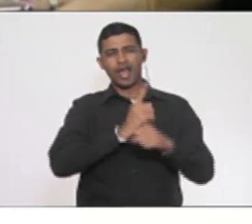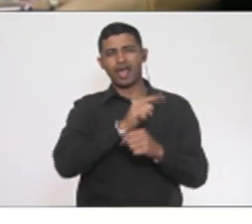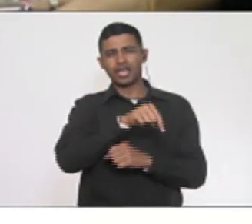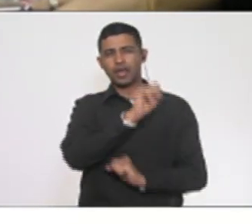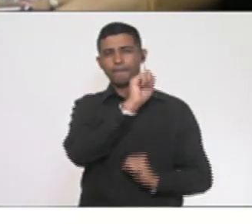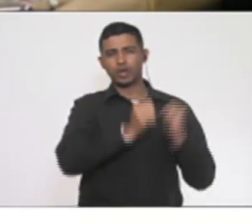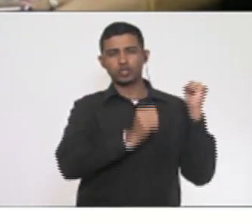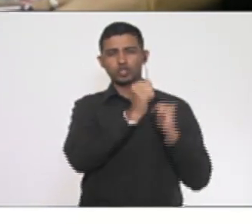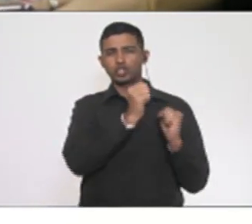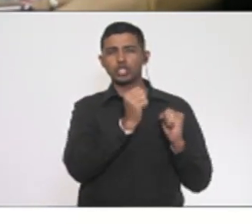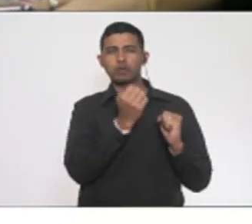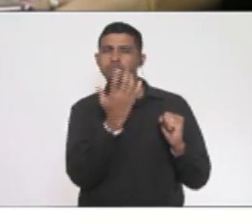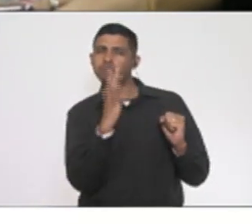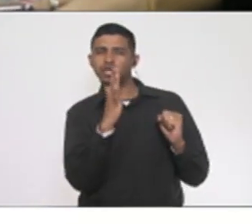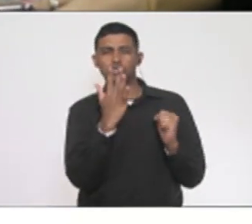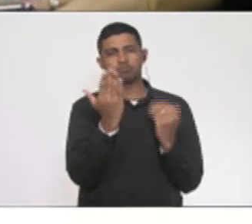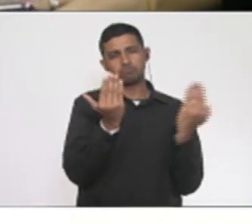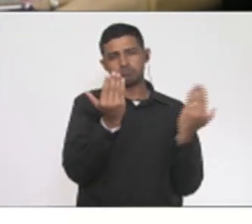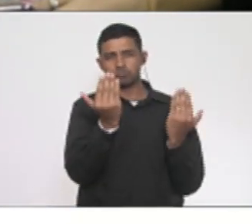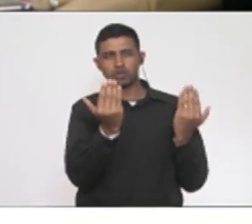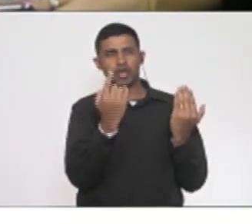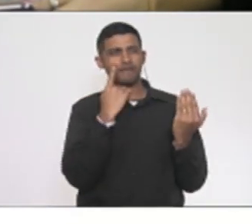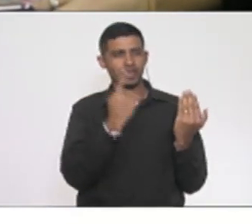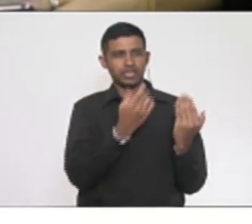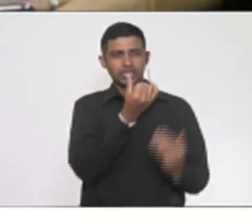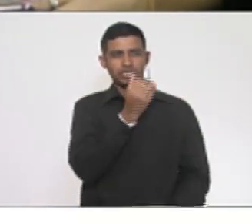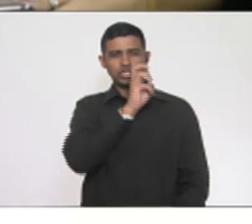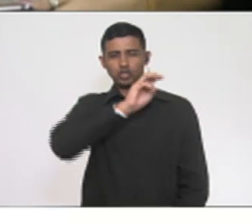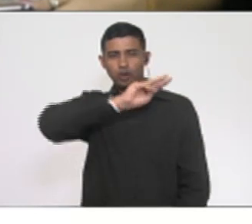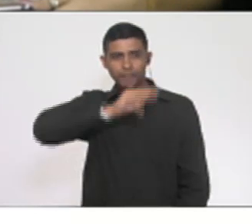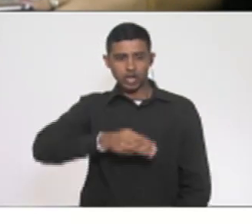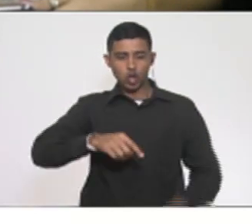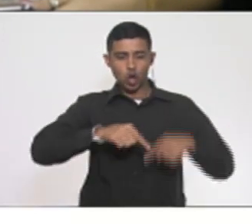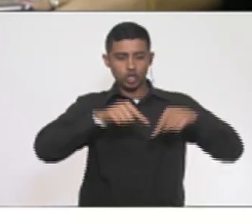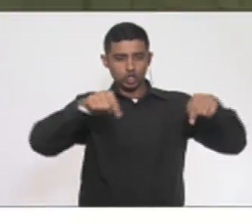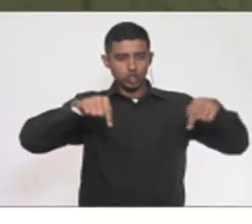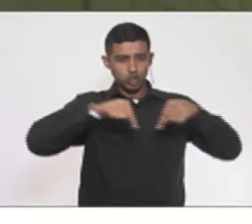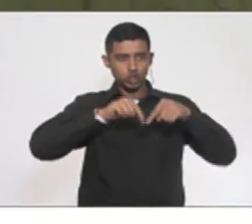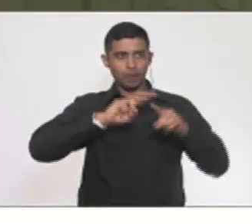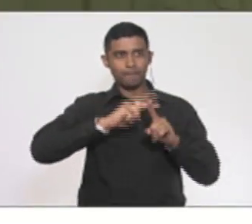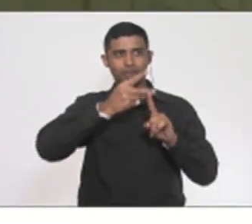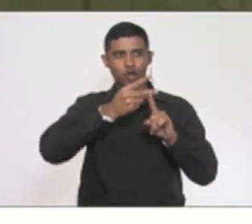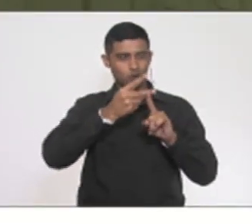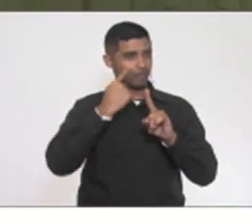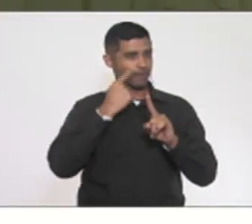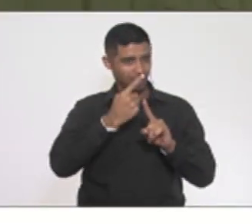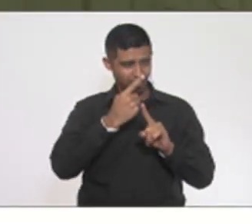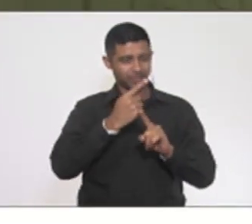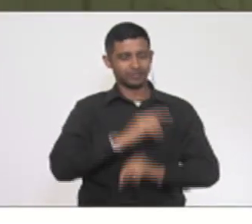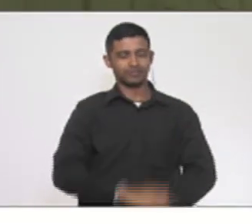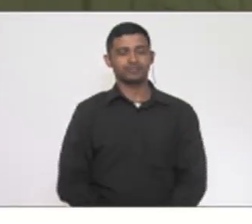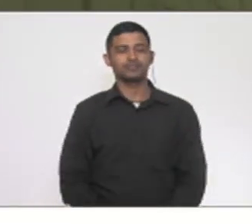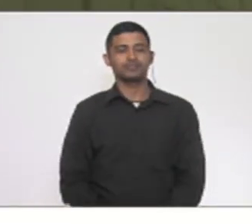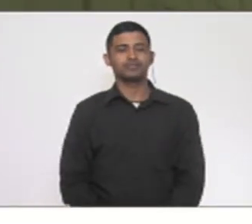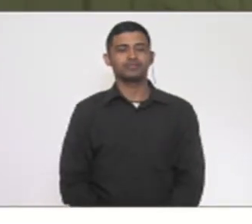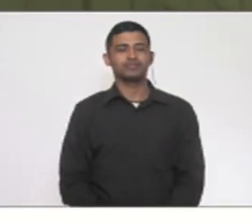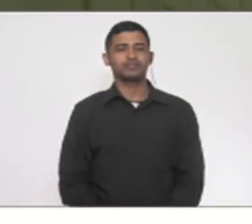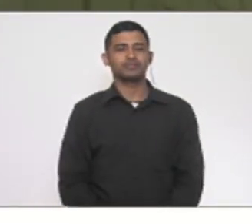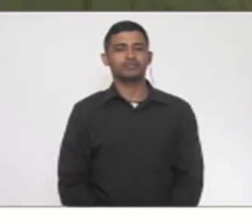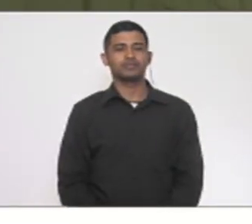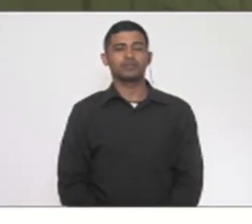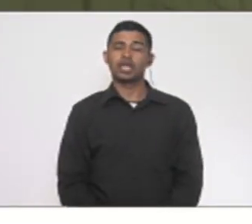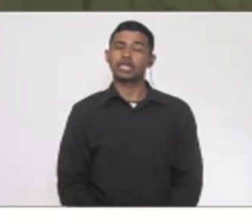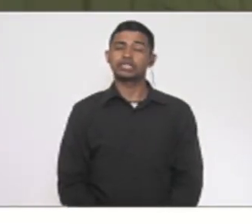para ser de 75 milhões de metros cúbicos por mês, e em 2023, ou seja, num período de 5 anos, está